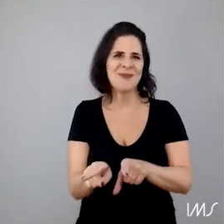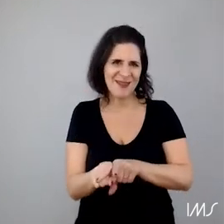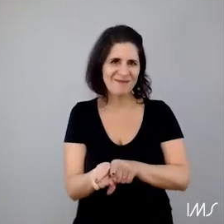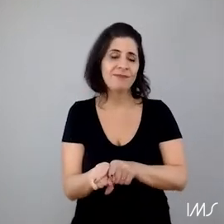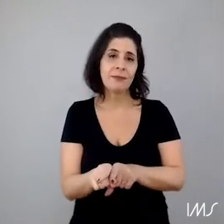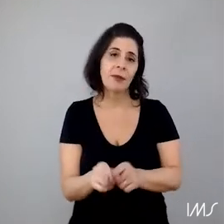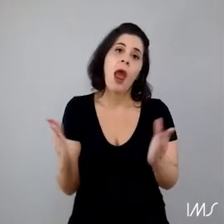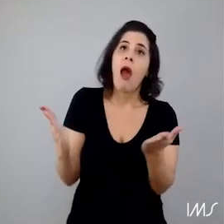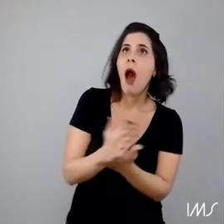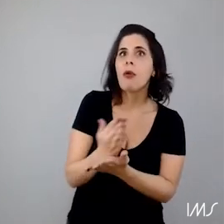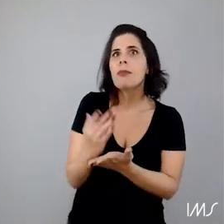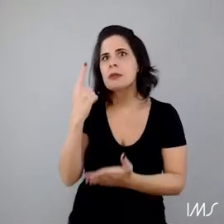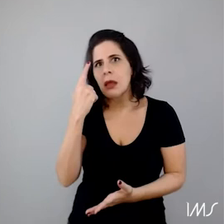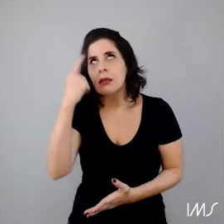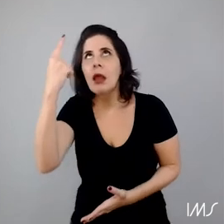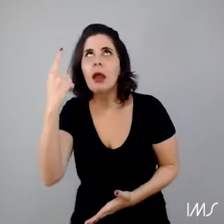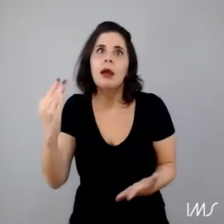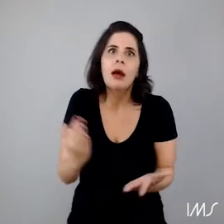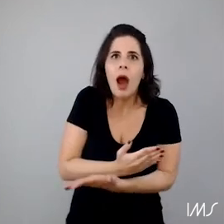ideias que ela acaba